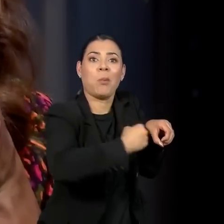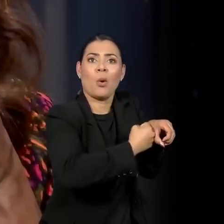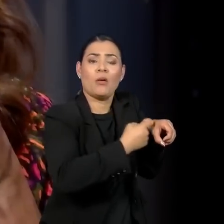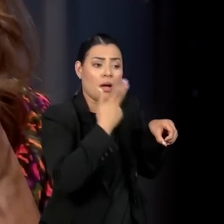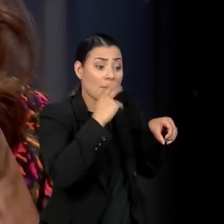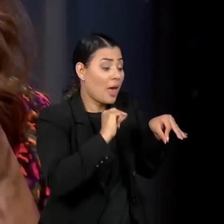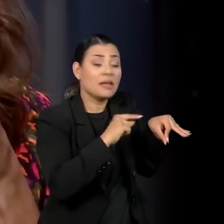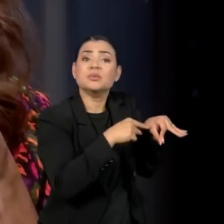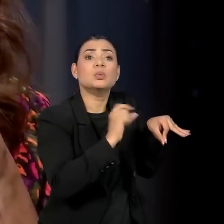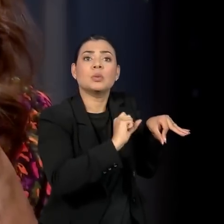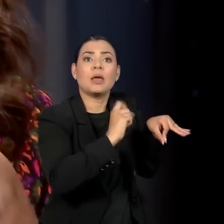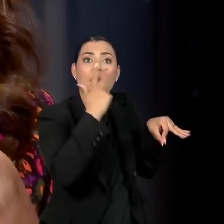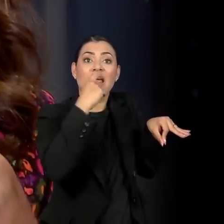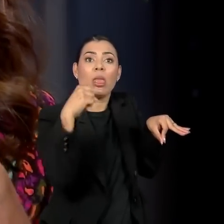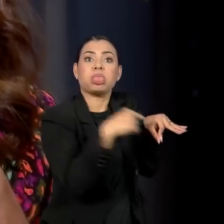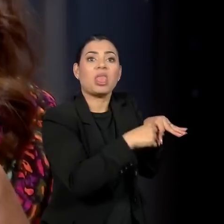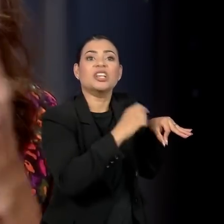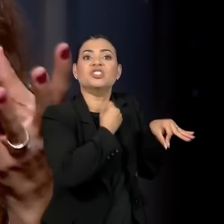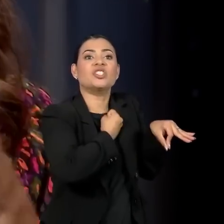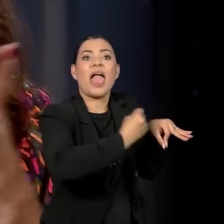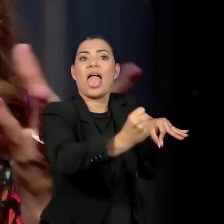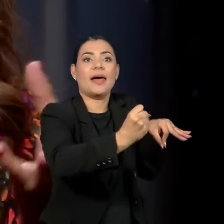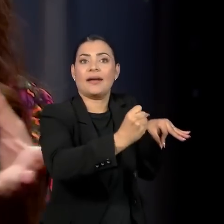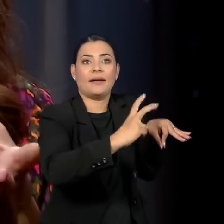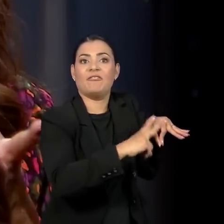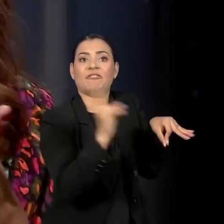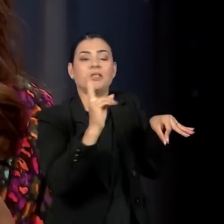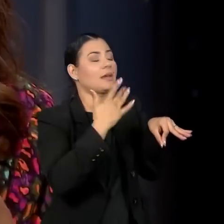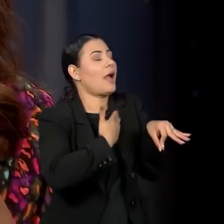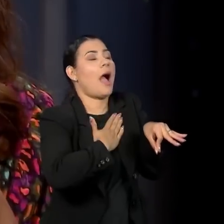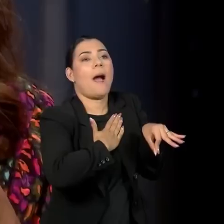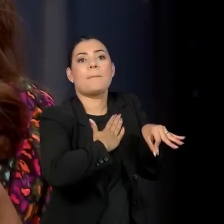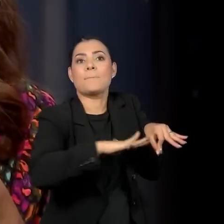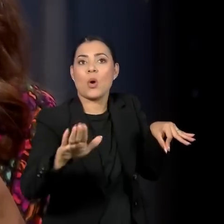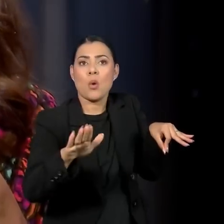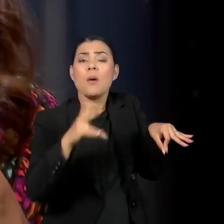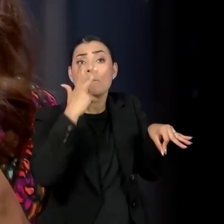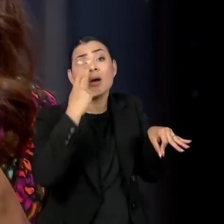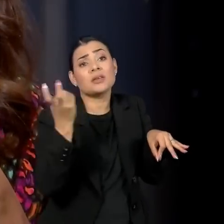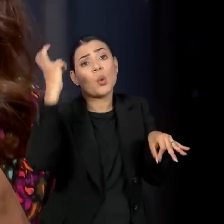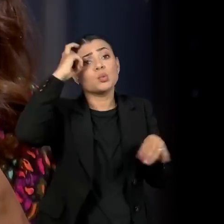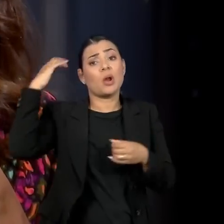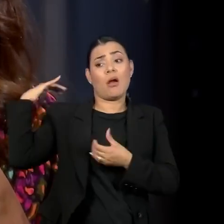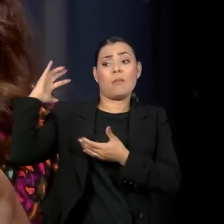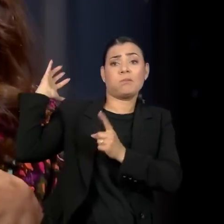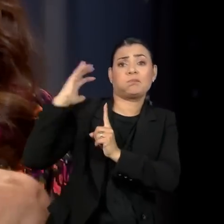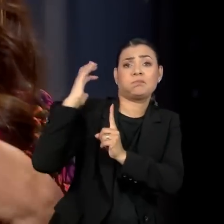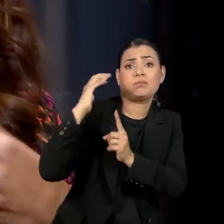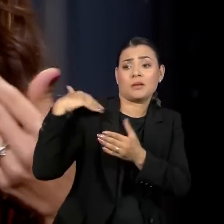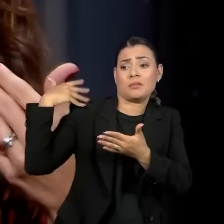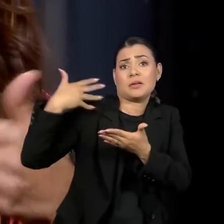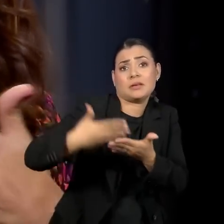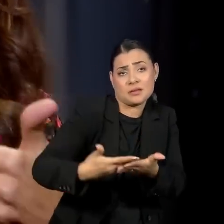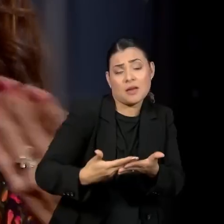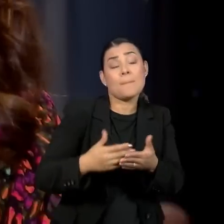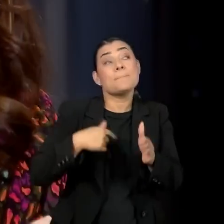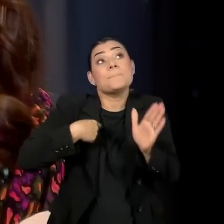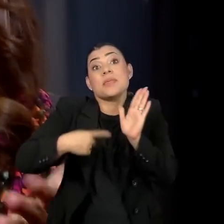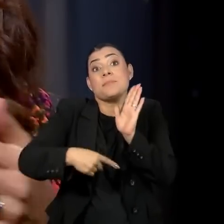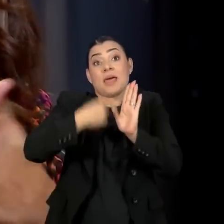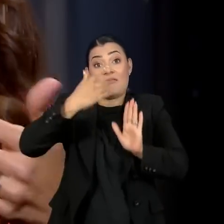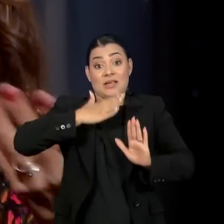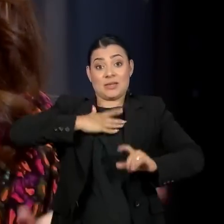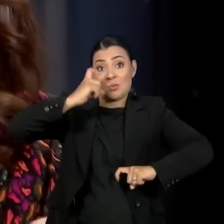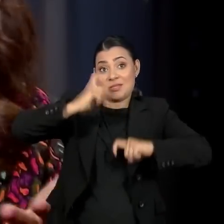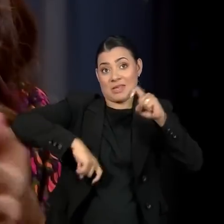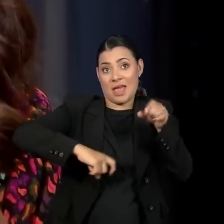perde um valor, né? E porque a virgindade tem essa questão cultural. Então, na minha vez a primeira vez que eu fiz